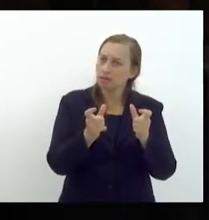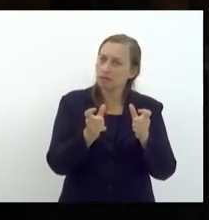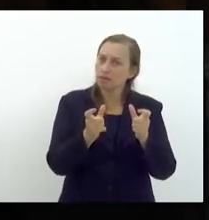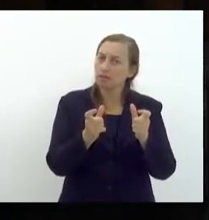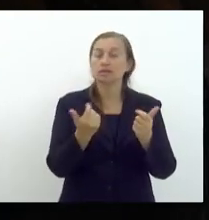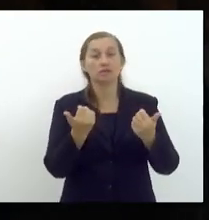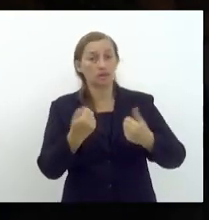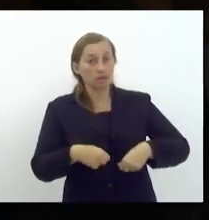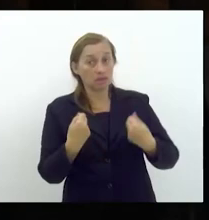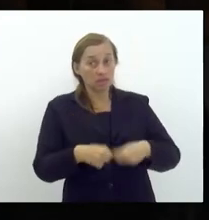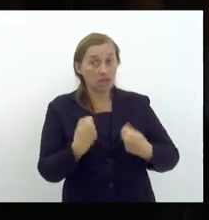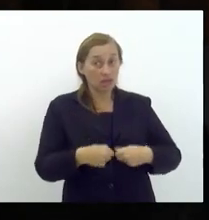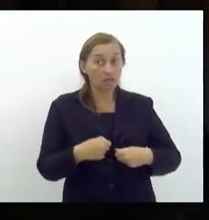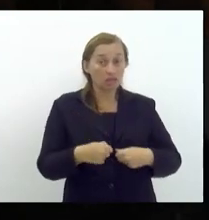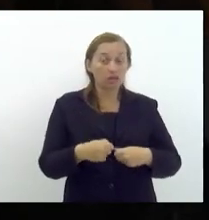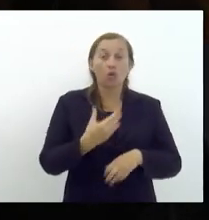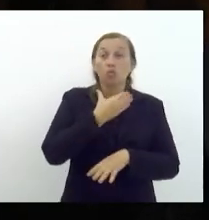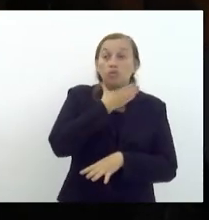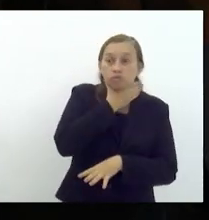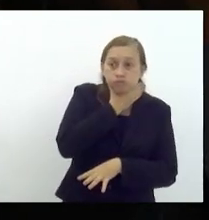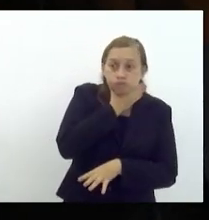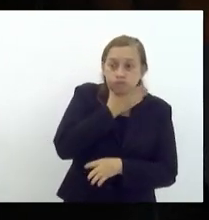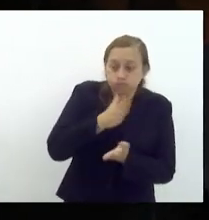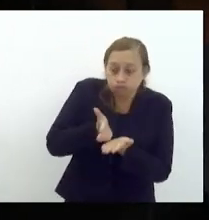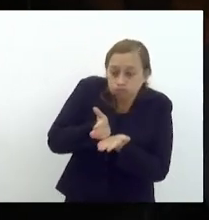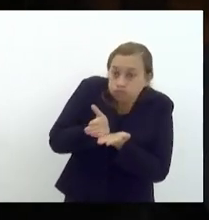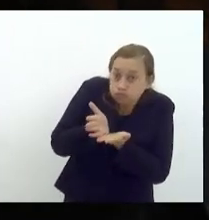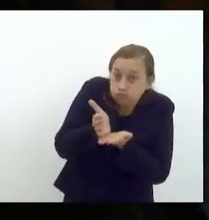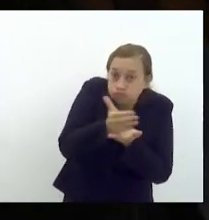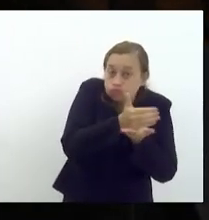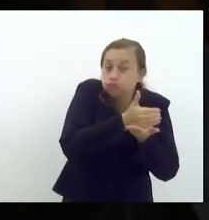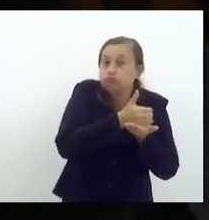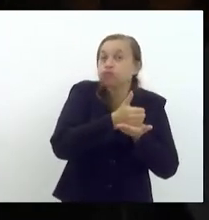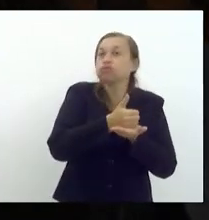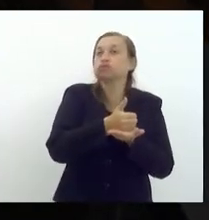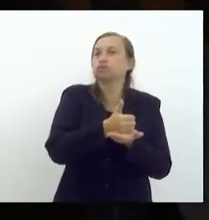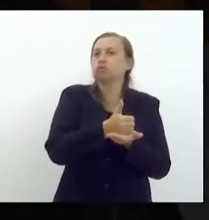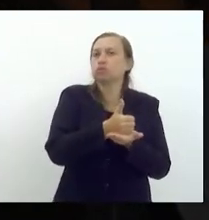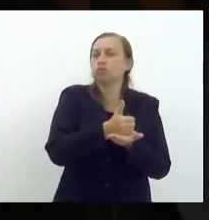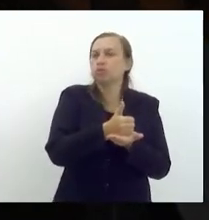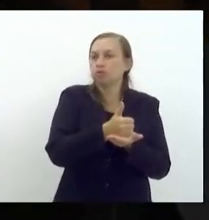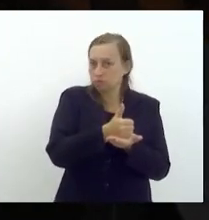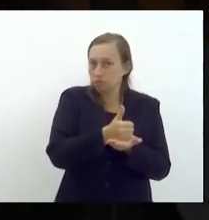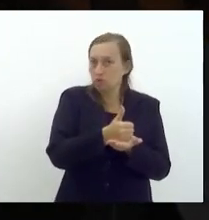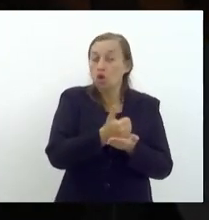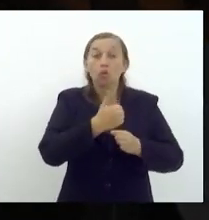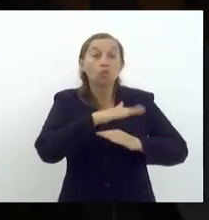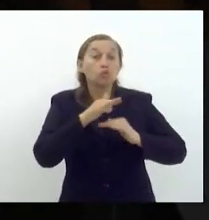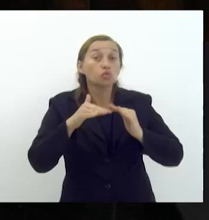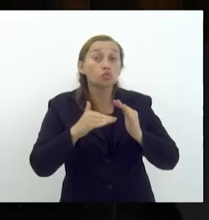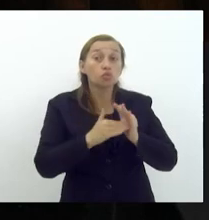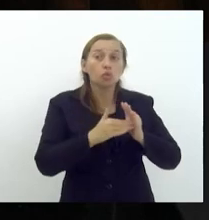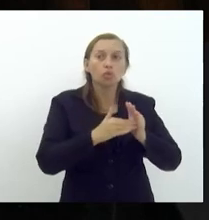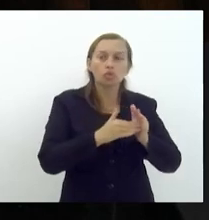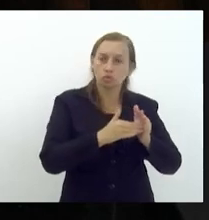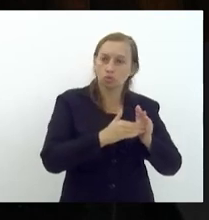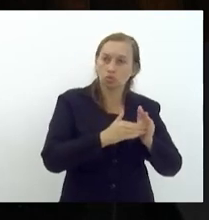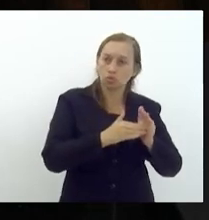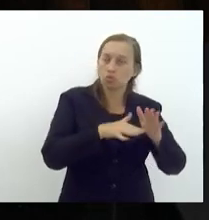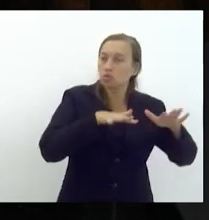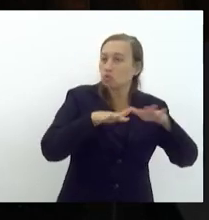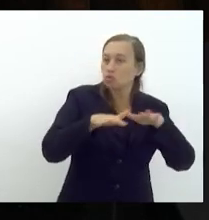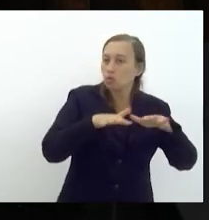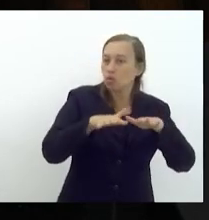hipótese a gente está numa crise de arrecadação então todos os movimentos a favor